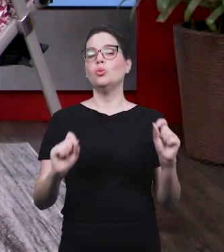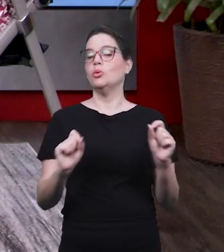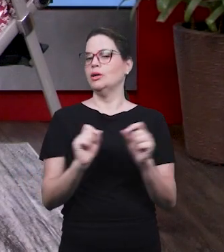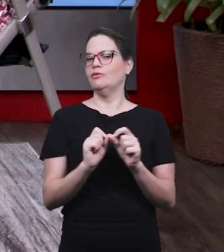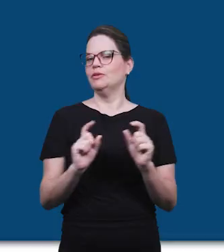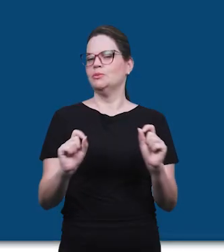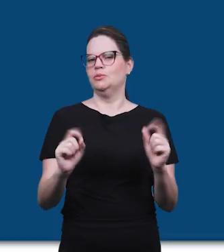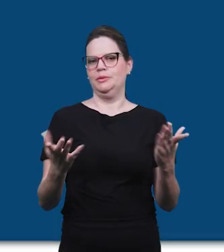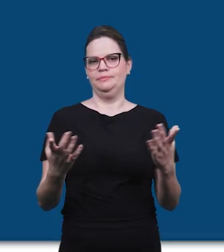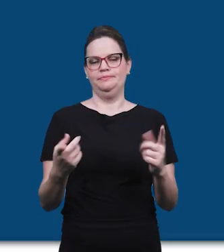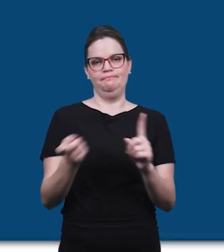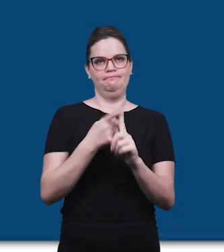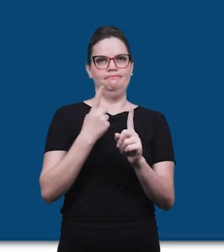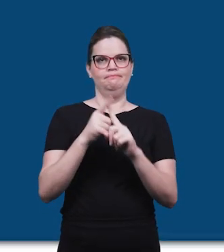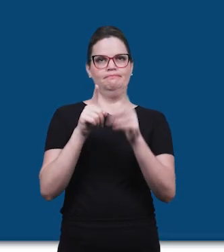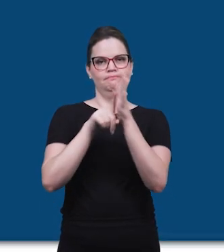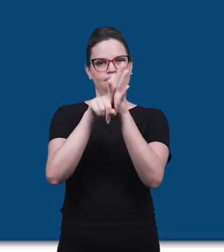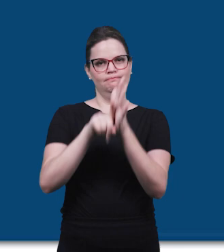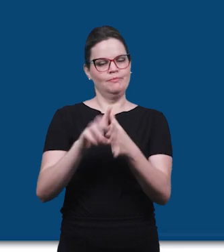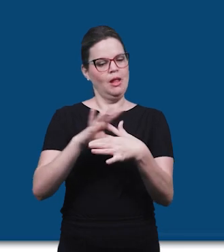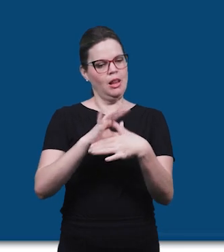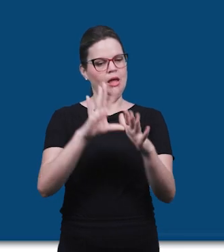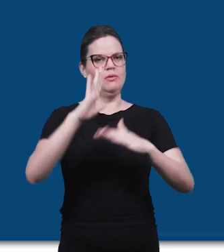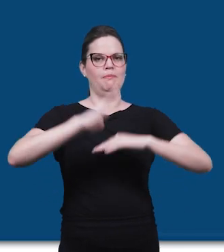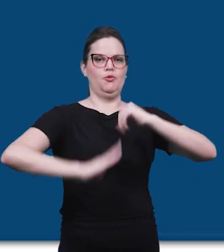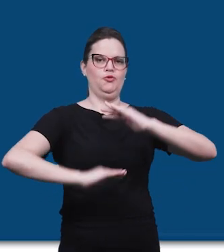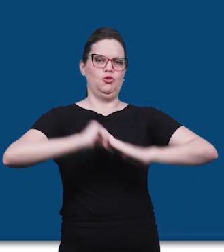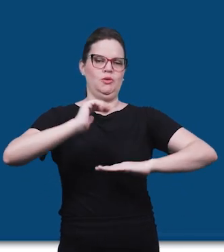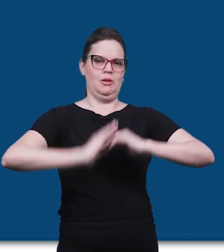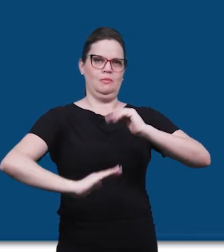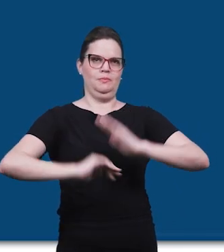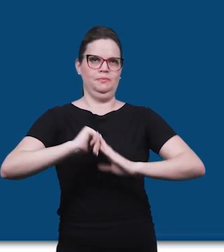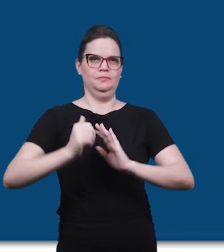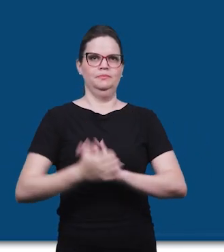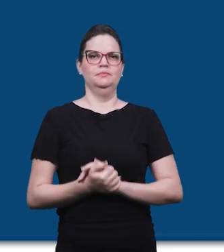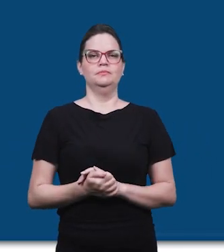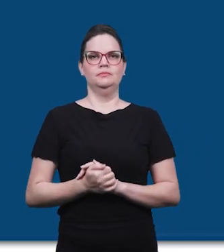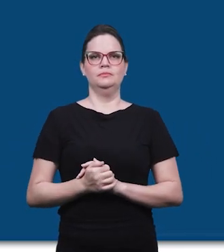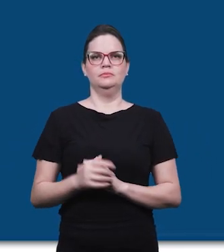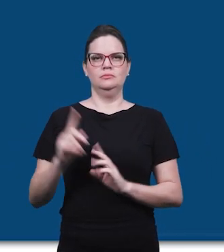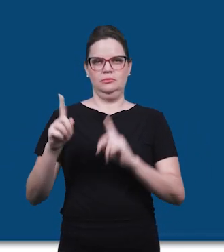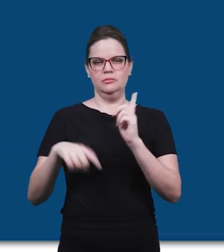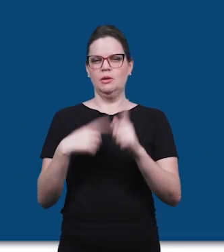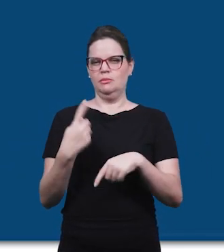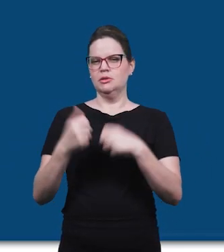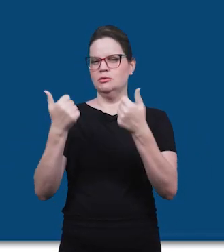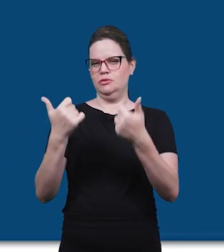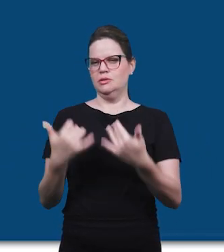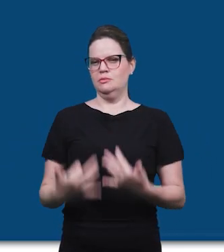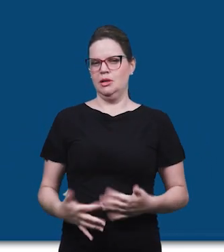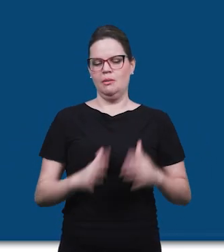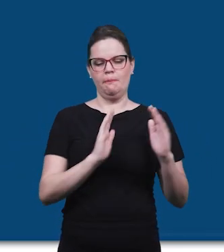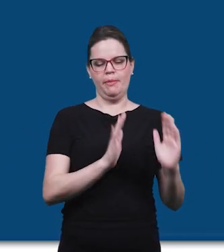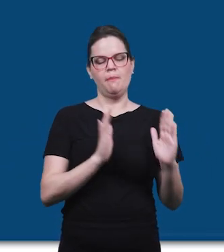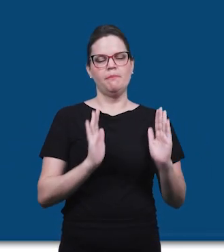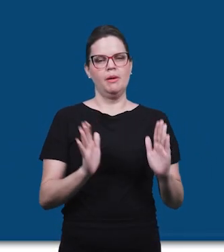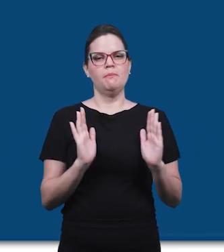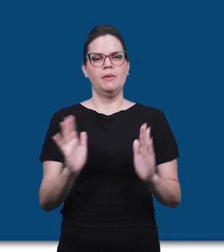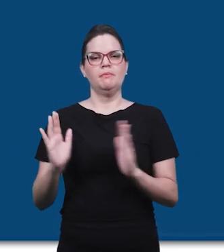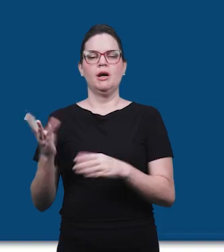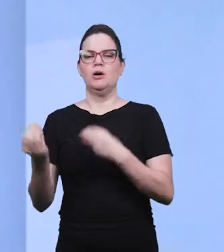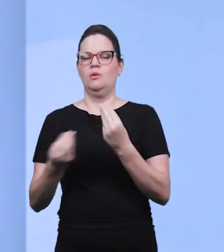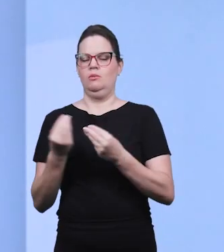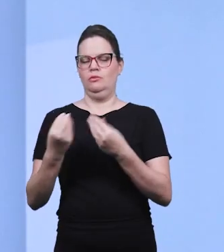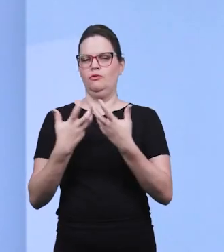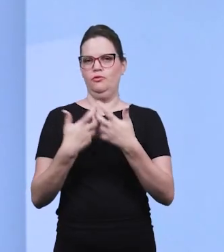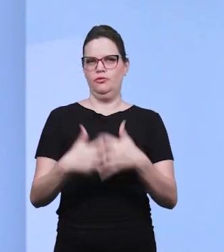uma investigação profissional. Então, eu vou depois falar o passo a passo dessa